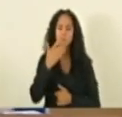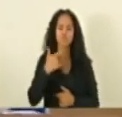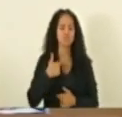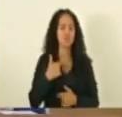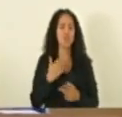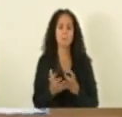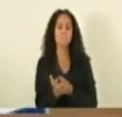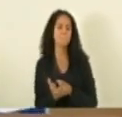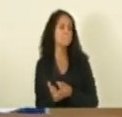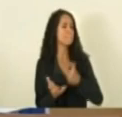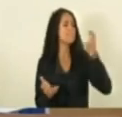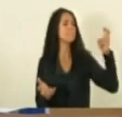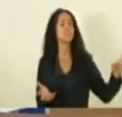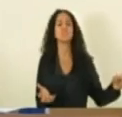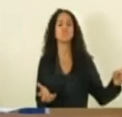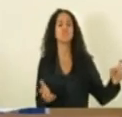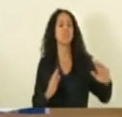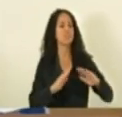escola.